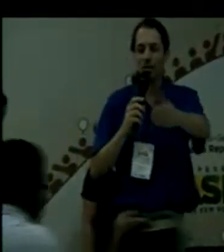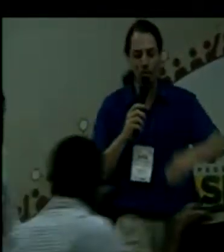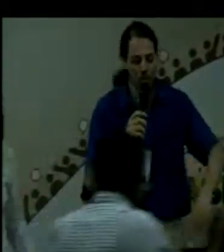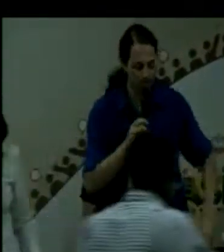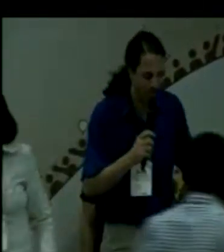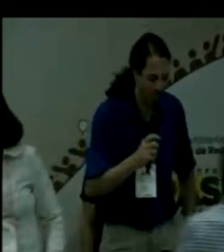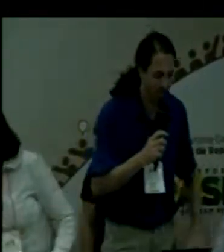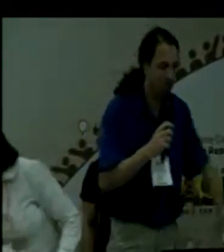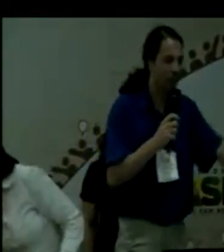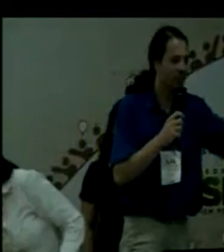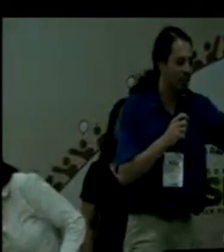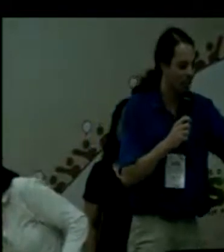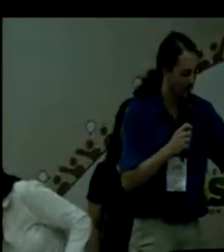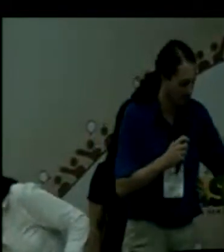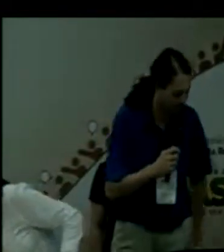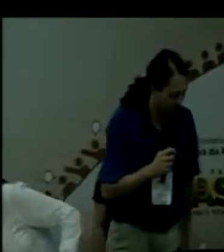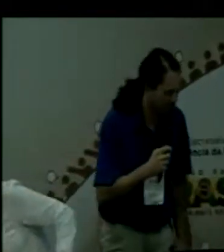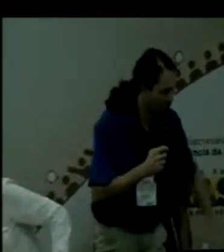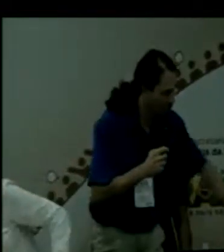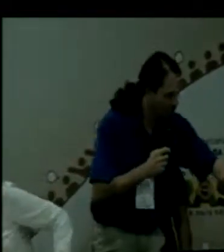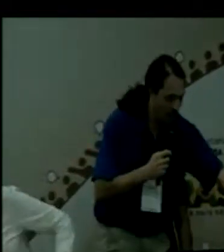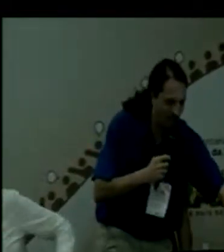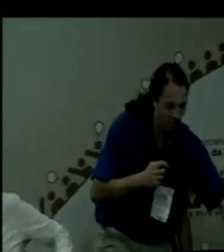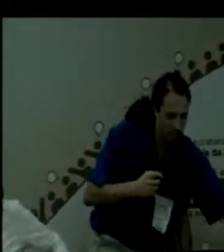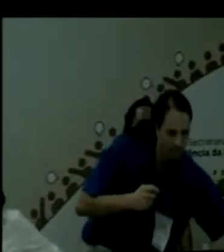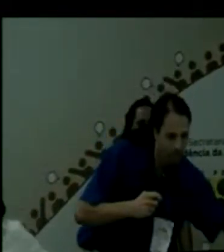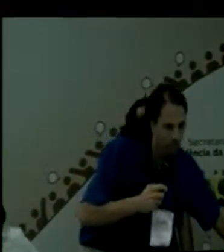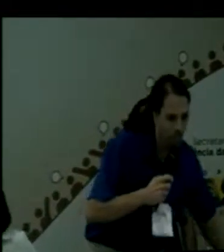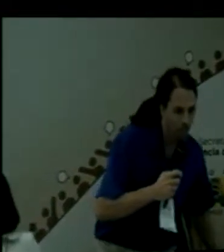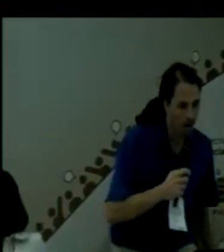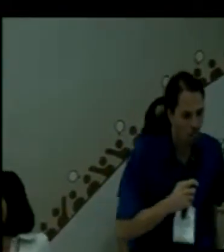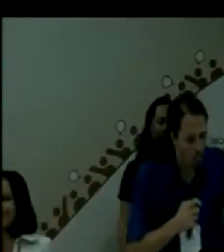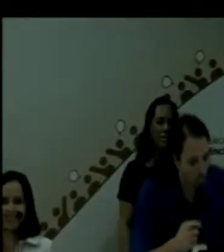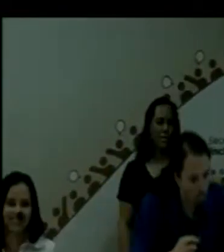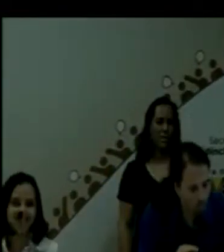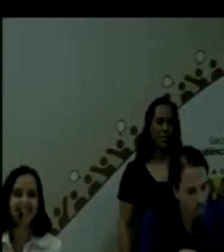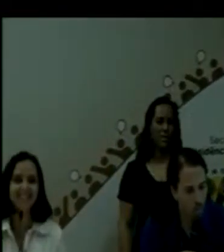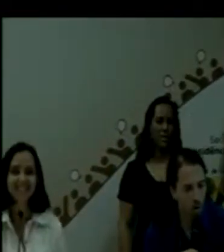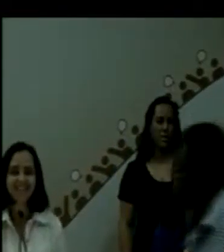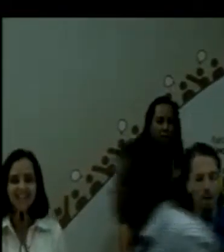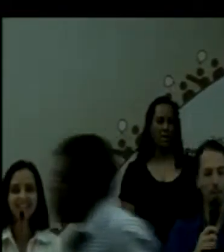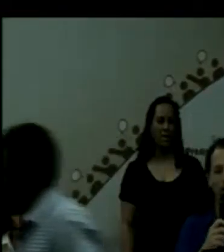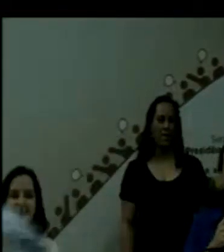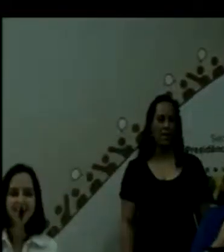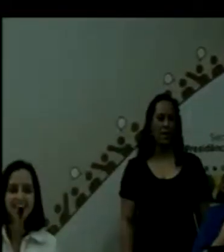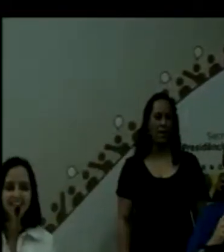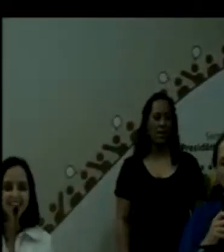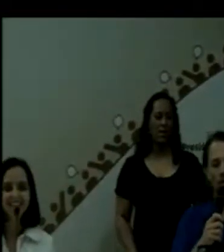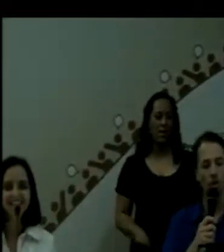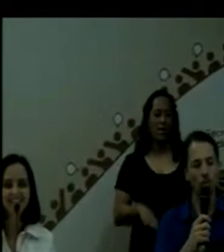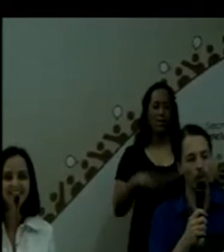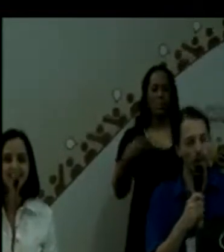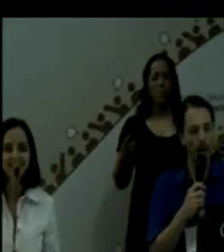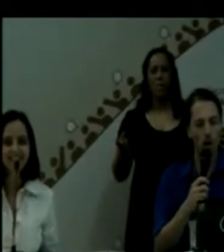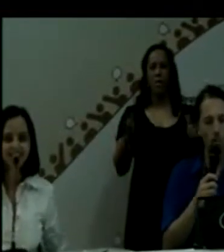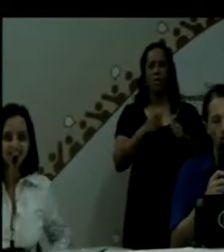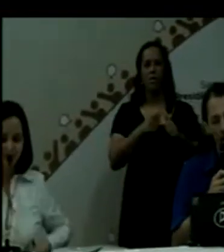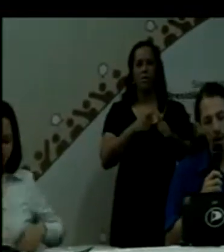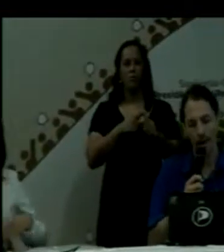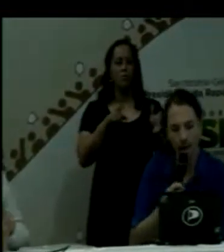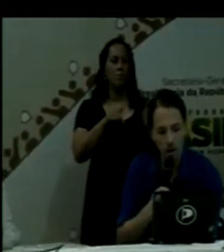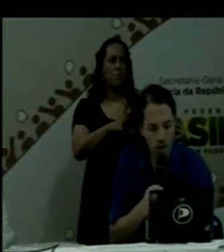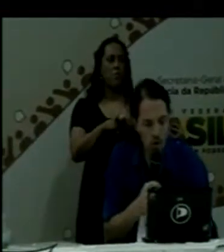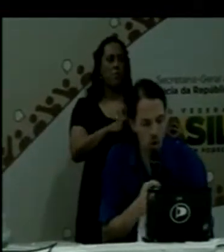Temos aqui um gentleman. Obrigado, viu? Bom, a primeira pergunta sobre